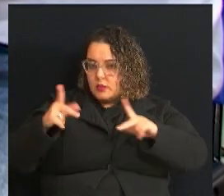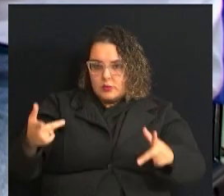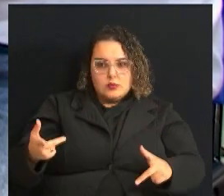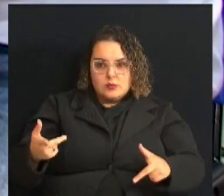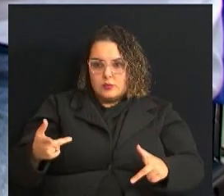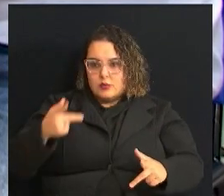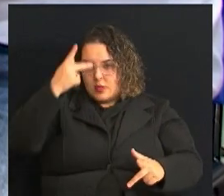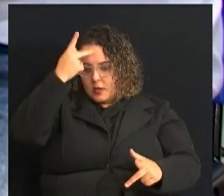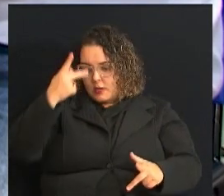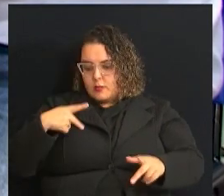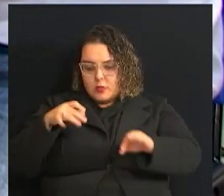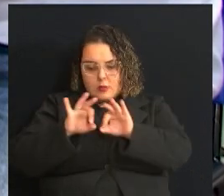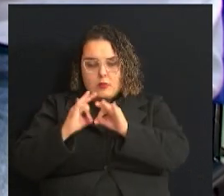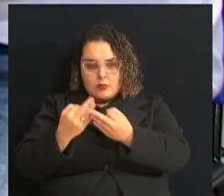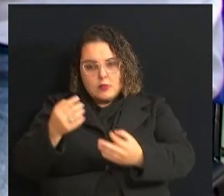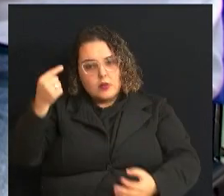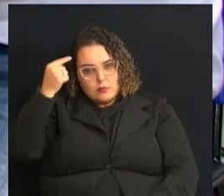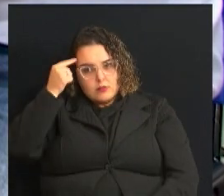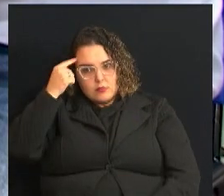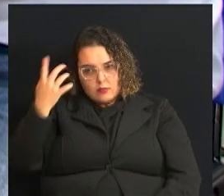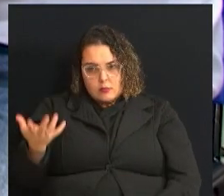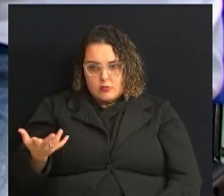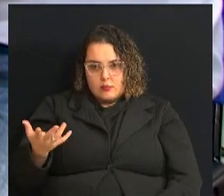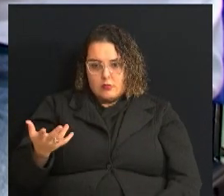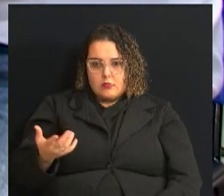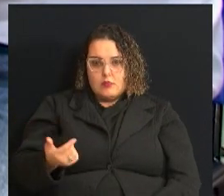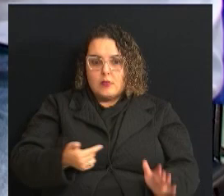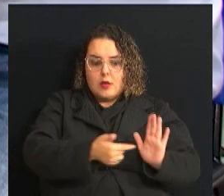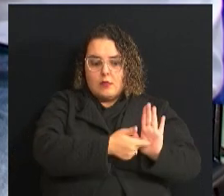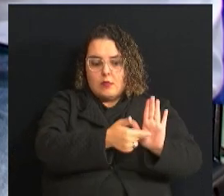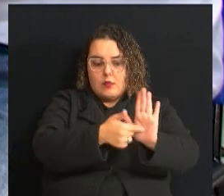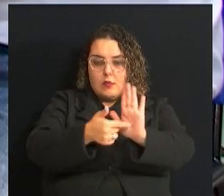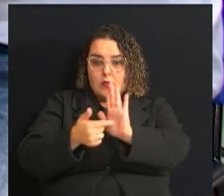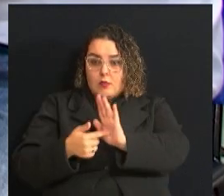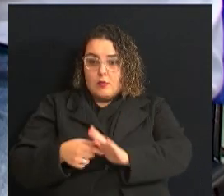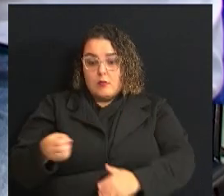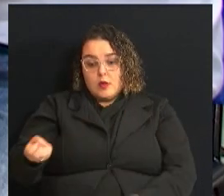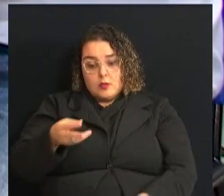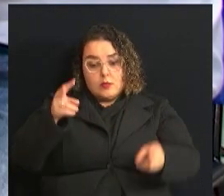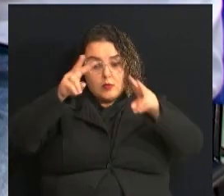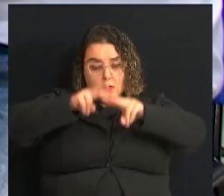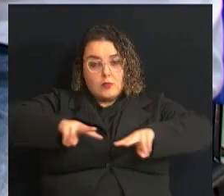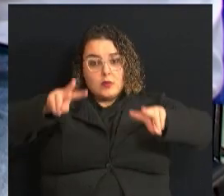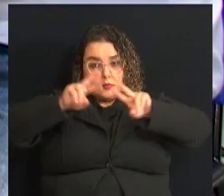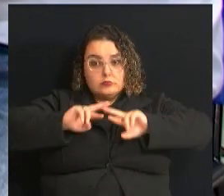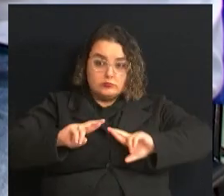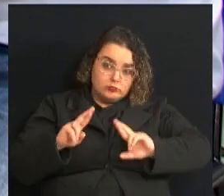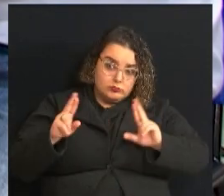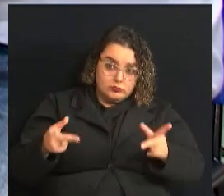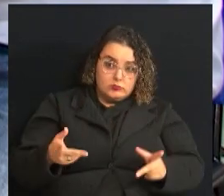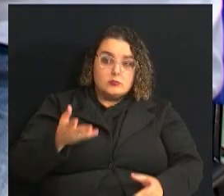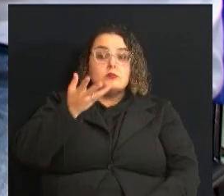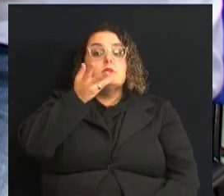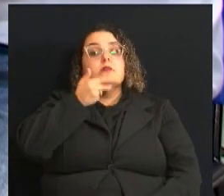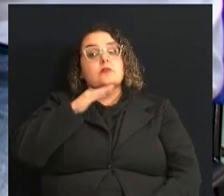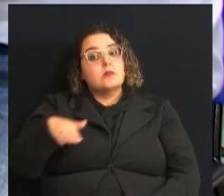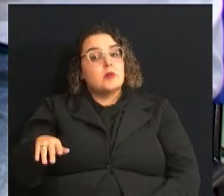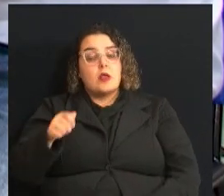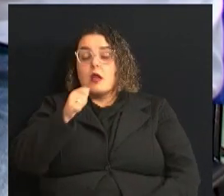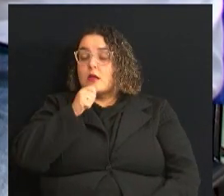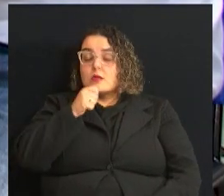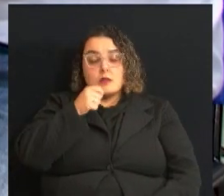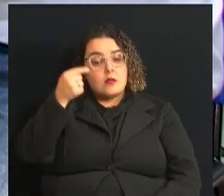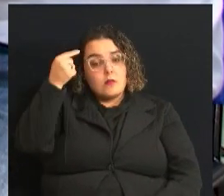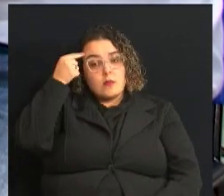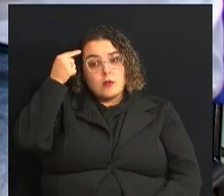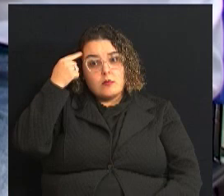família pensa, né, que apresentam uma nova visão sobre um aspecto que a criança ainda não tinha pensado. E isso tudo é